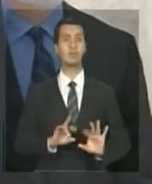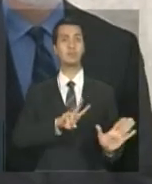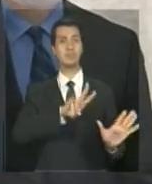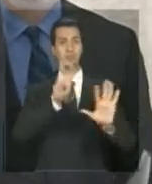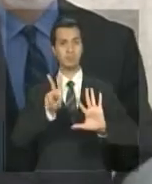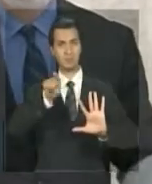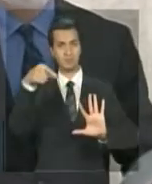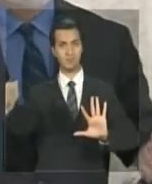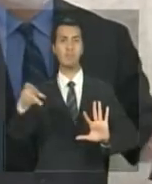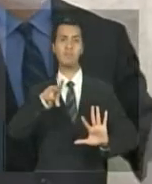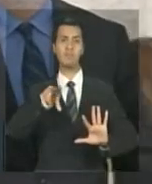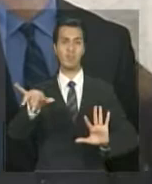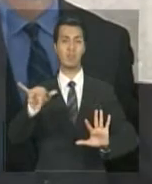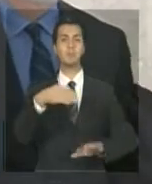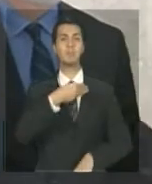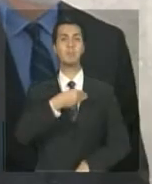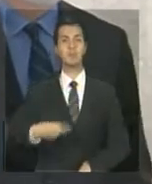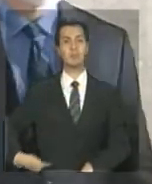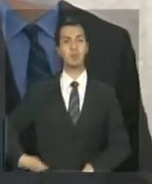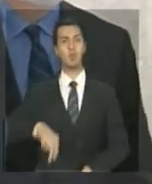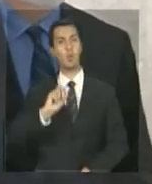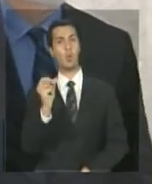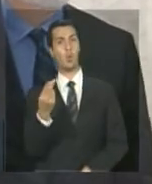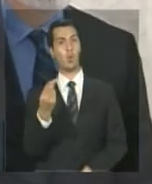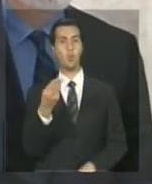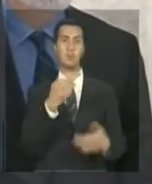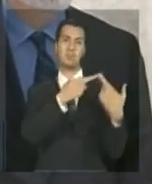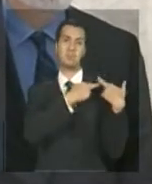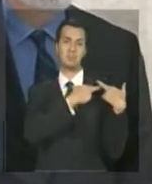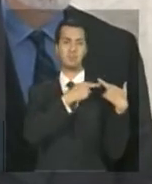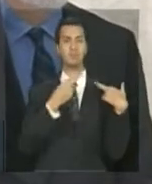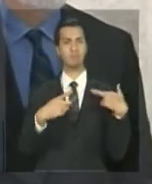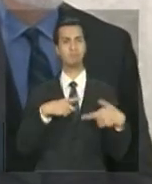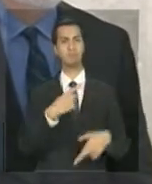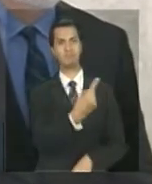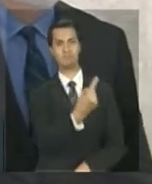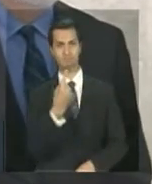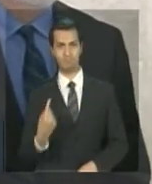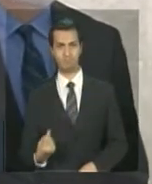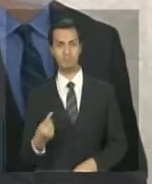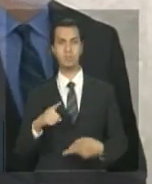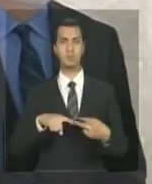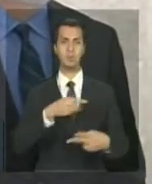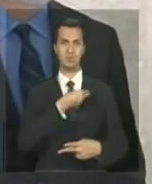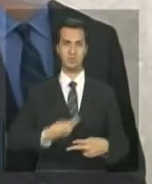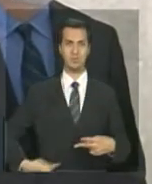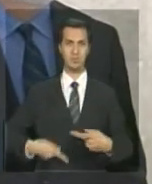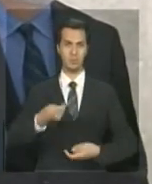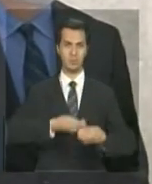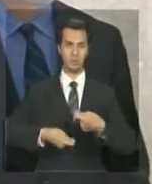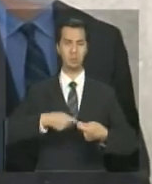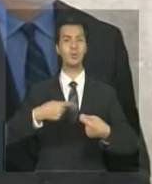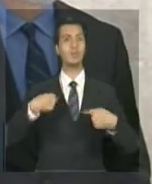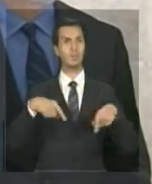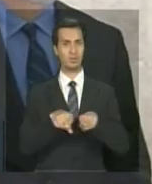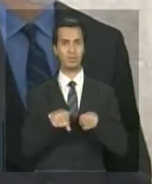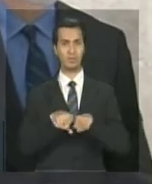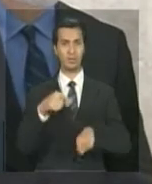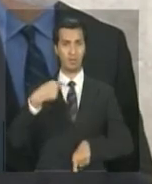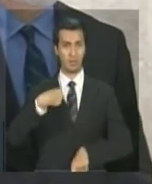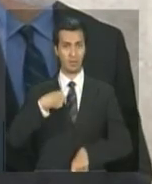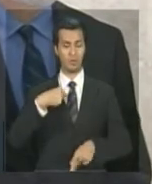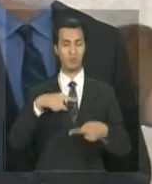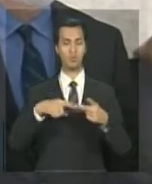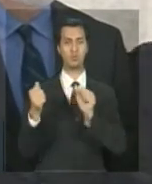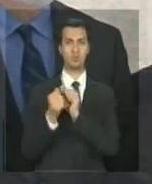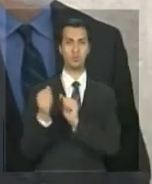chanceler do Os México, representantes, ou né? representantes, o ministro da Economia, e o ministro Patriota e eu estamos encarregados